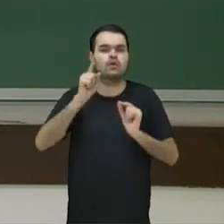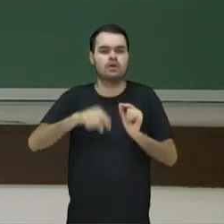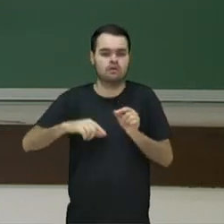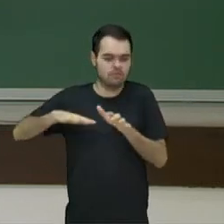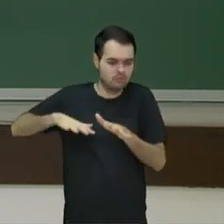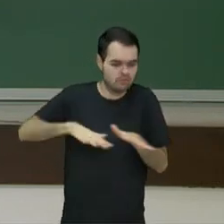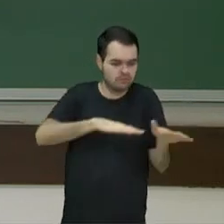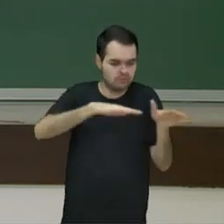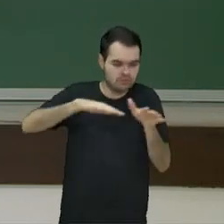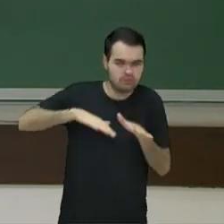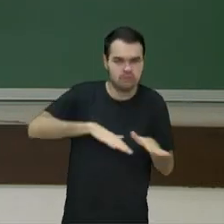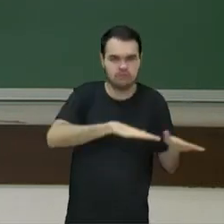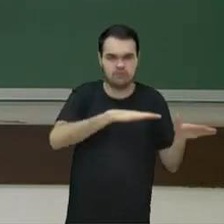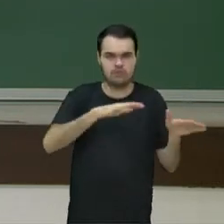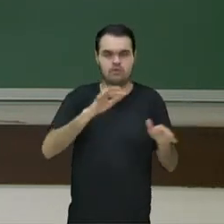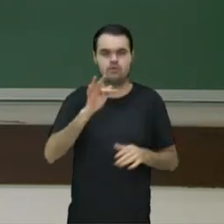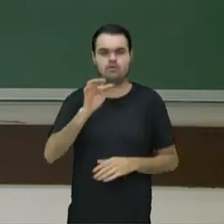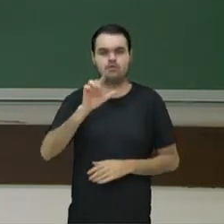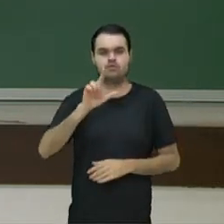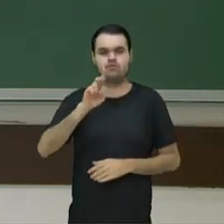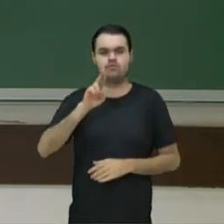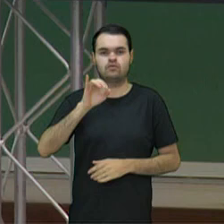fluido.